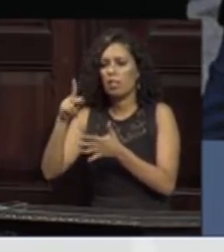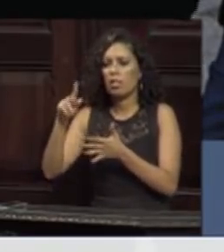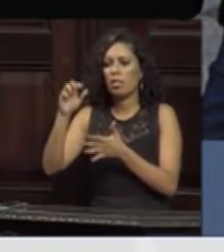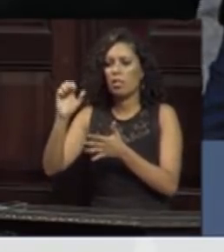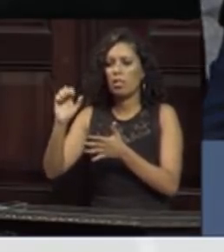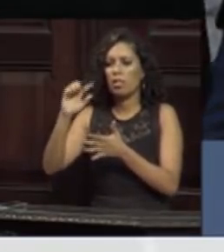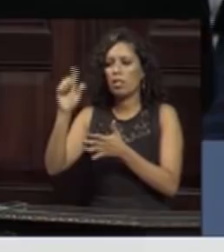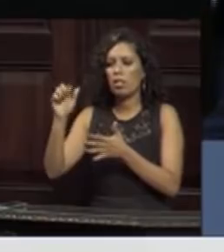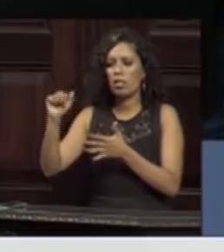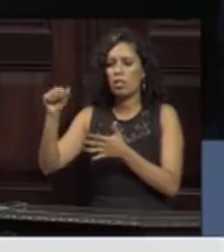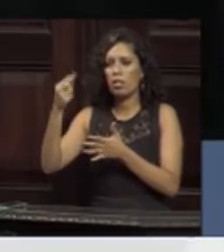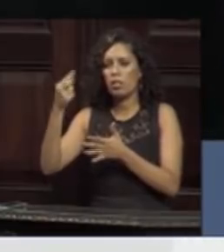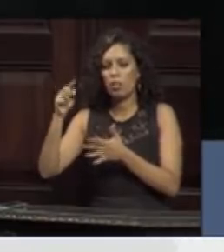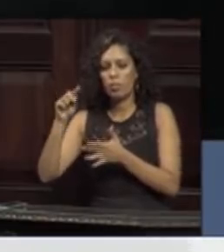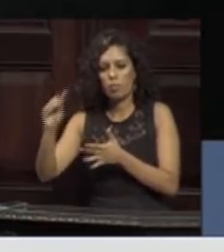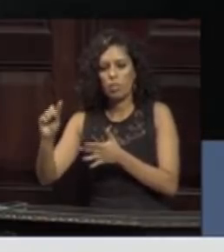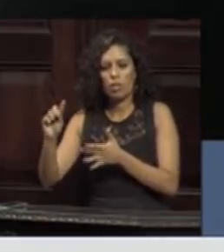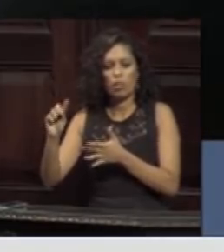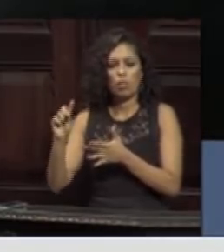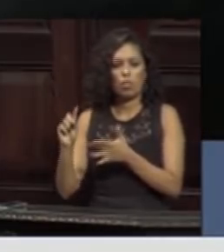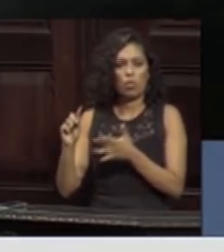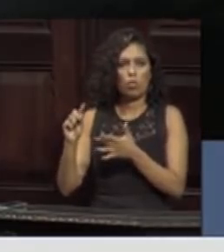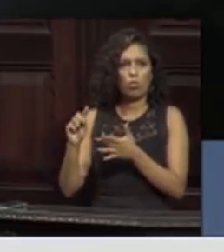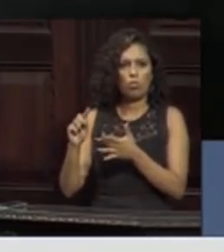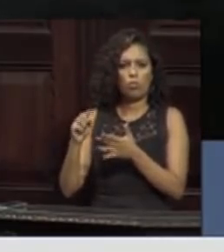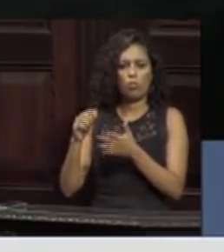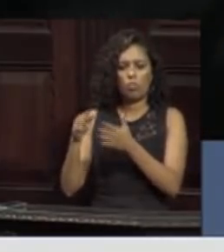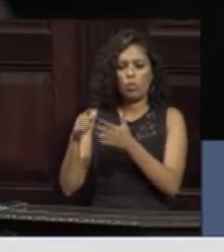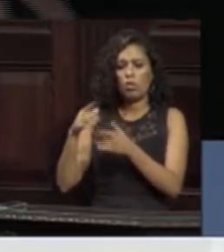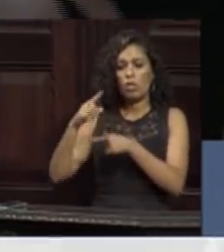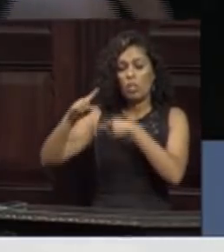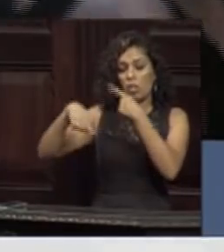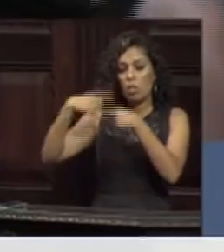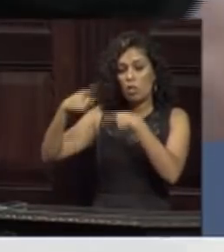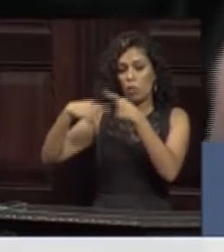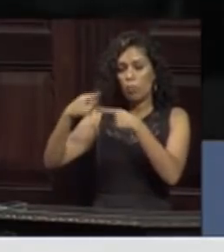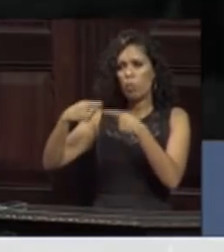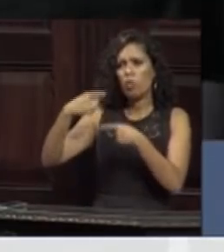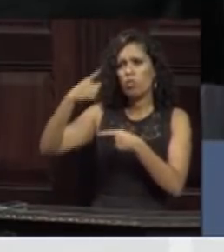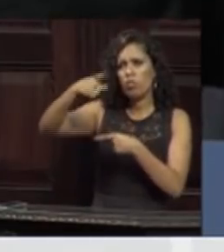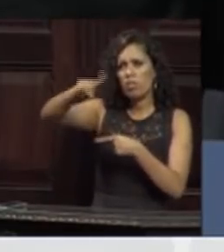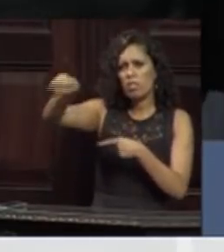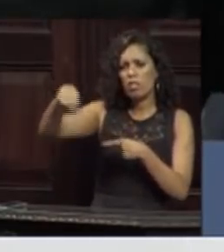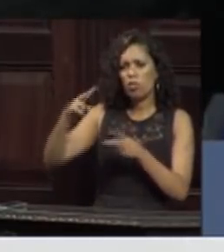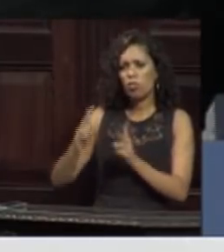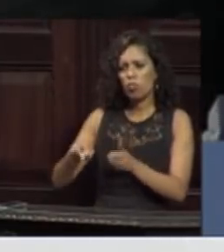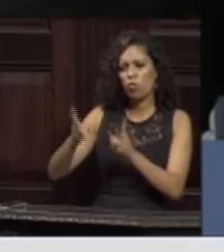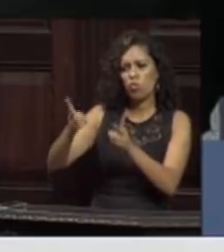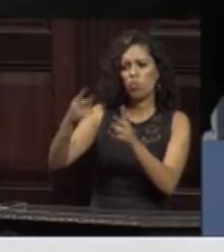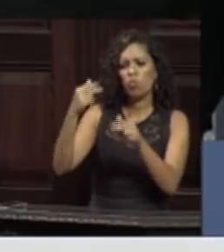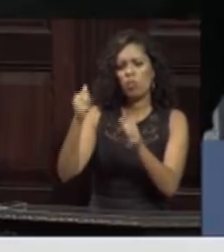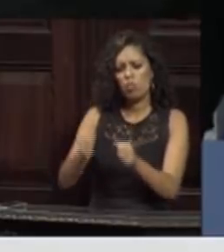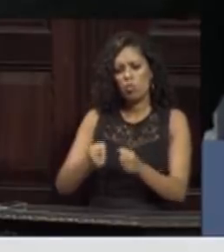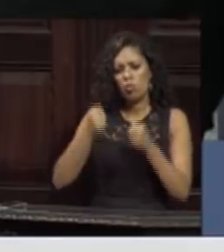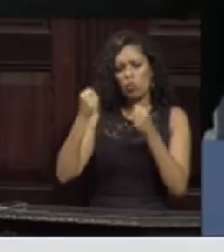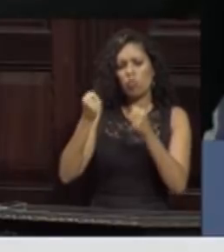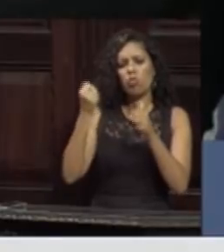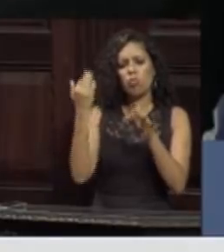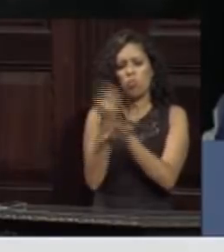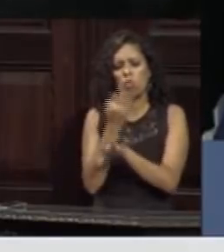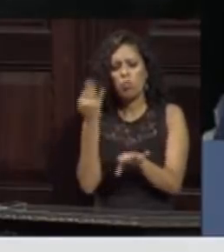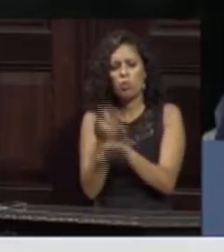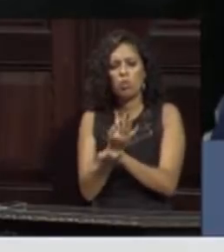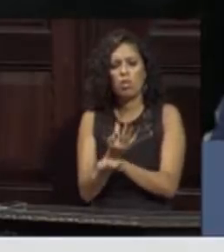que pudesse avançar e interromper esse ciclo. De lá para cá, eu tenho visto muita luta. E agora, até que